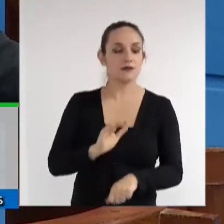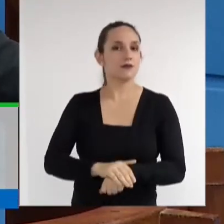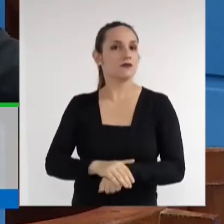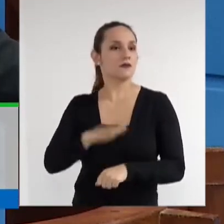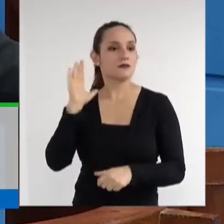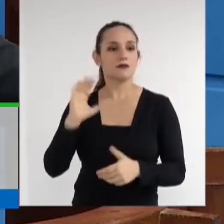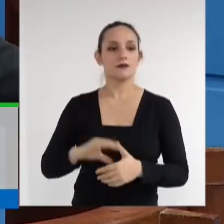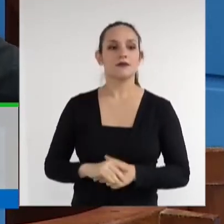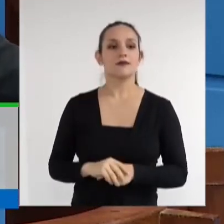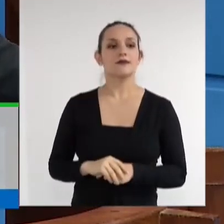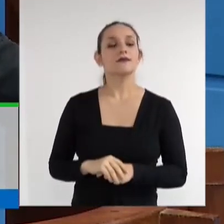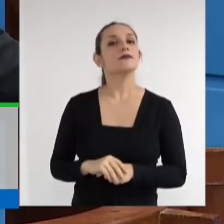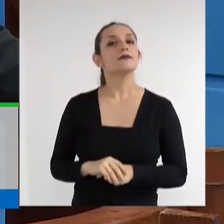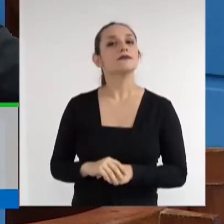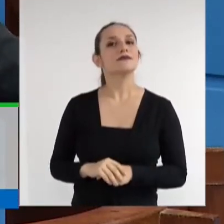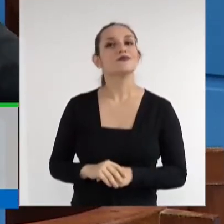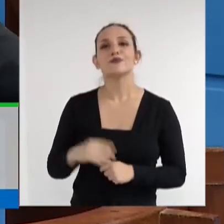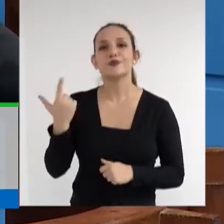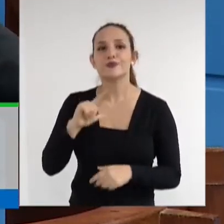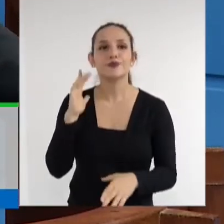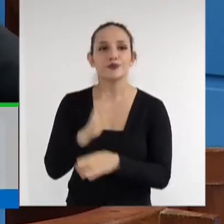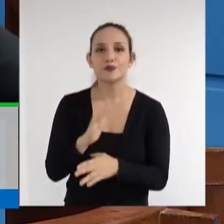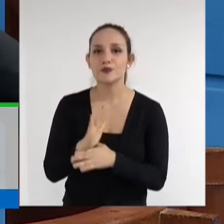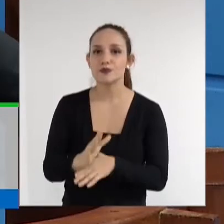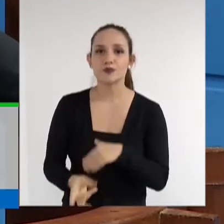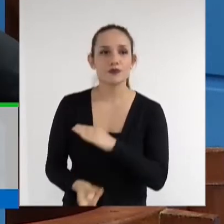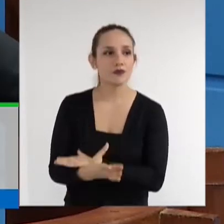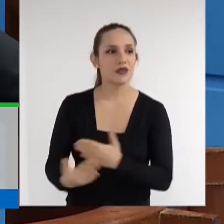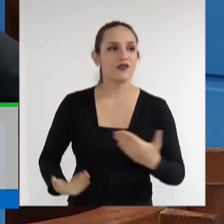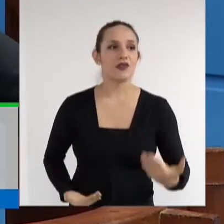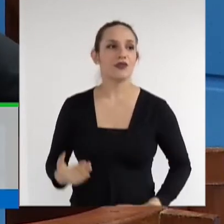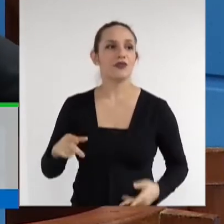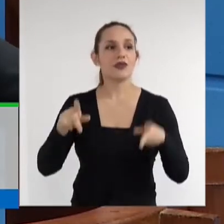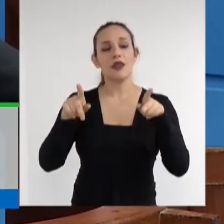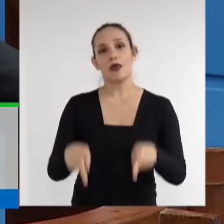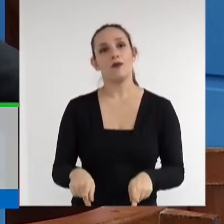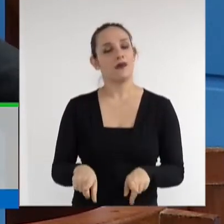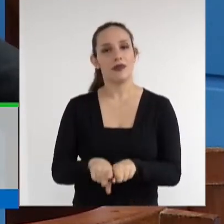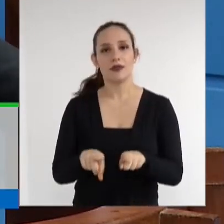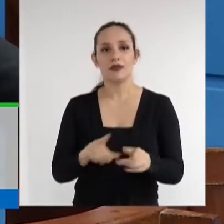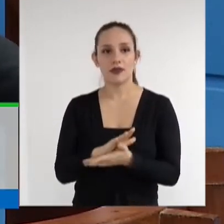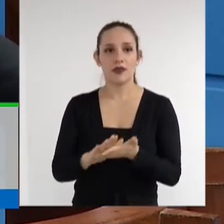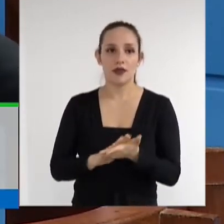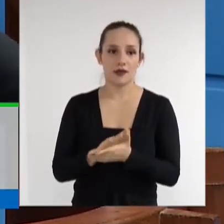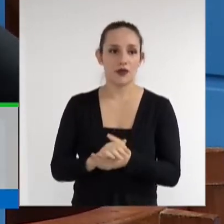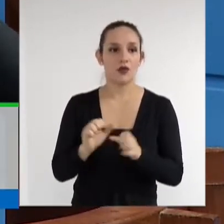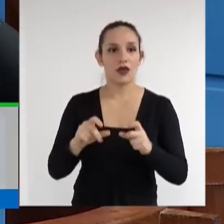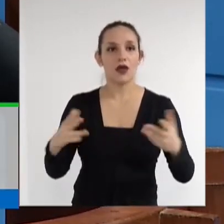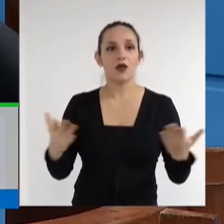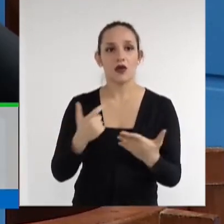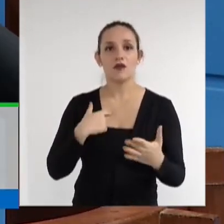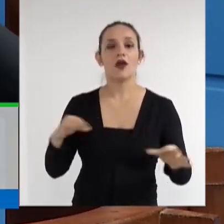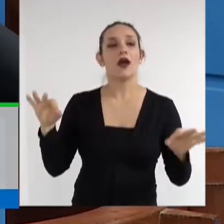mais nos seus investimentos, nos seus serviços. Então, senhor presidente, para